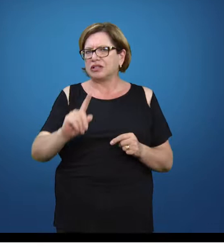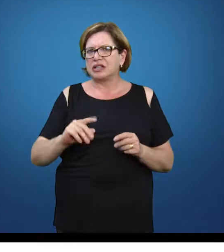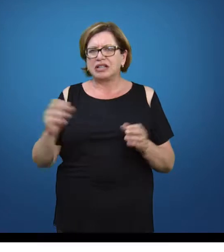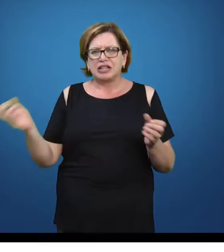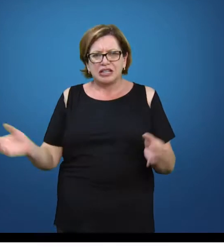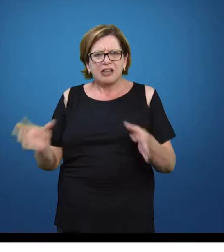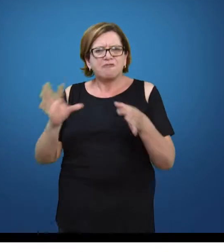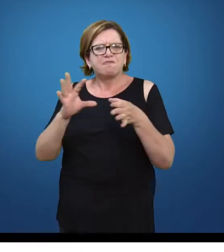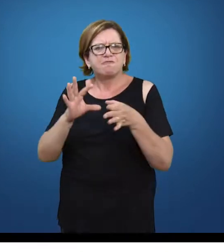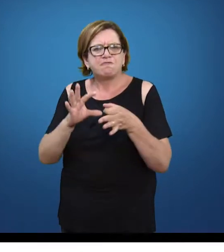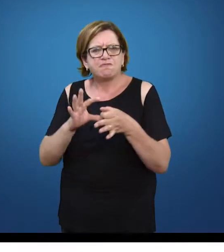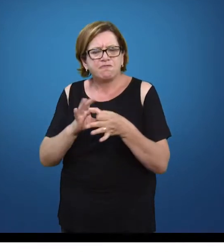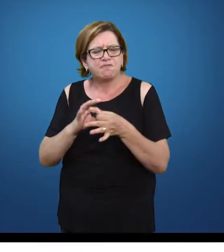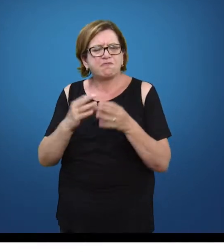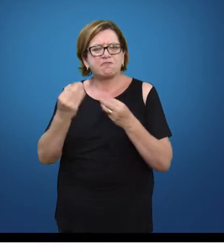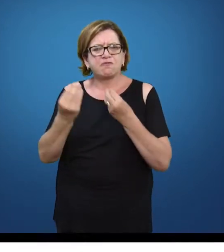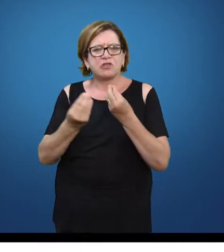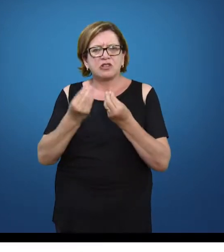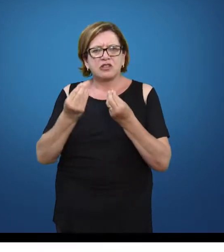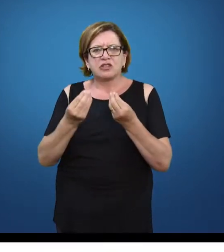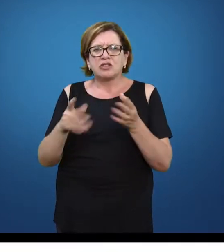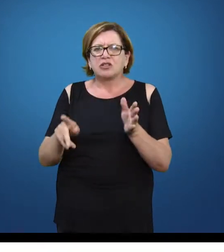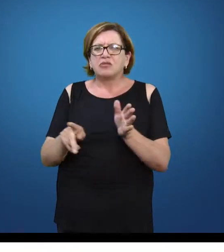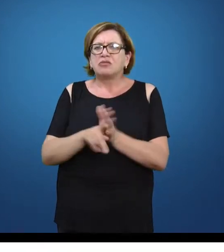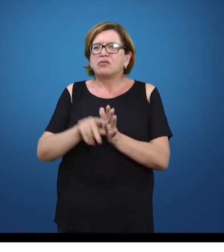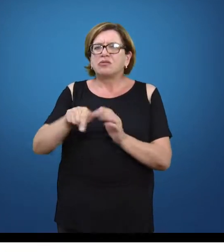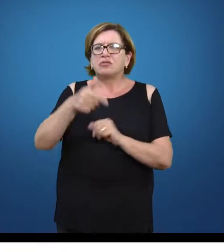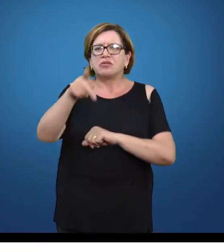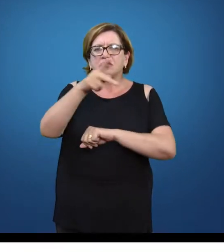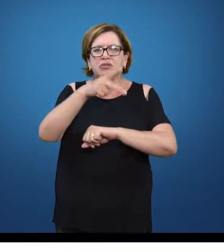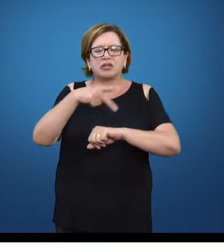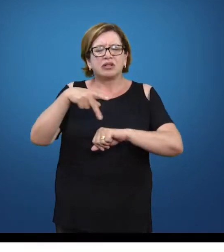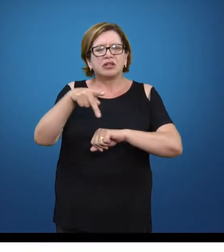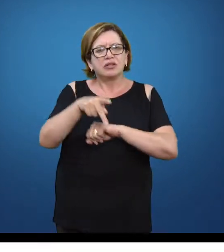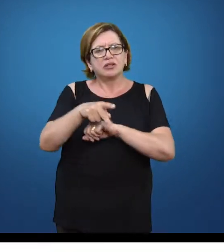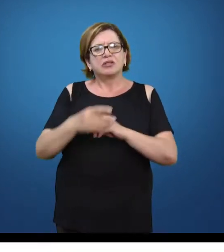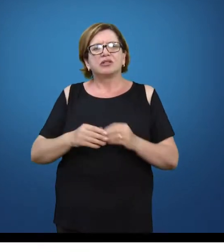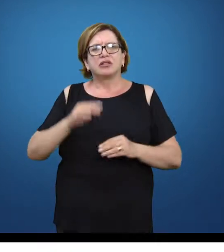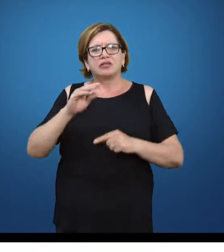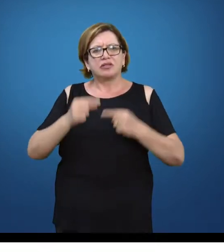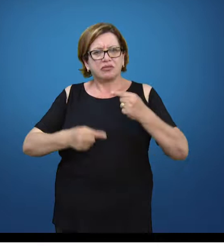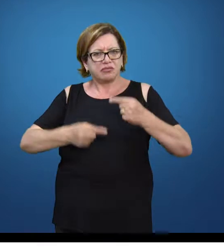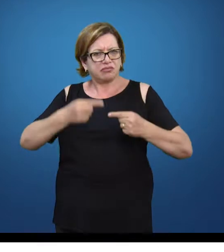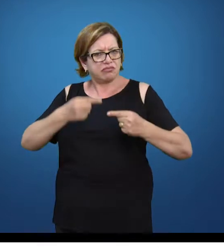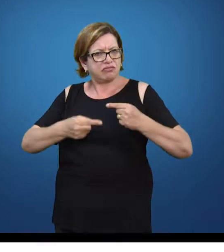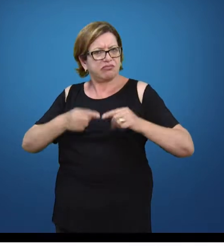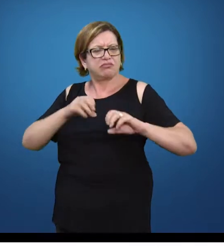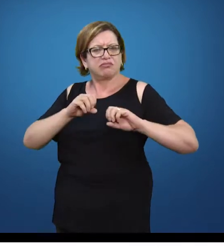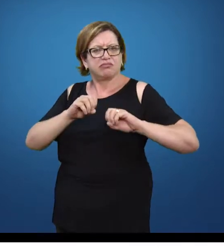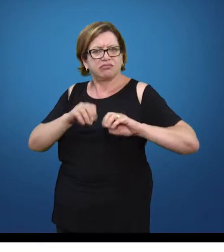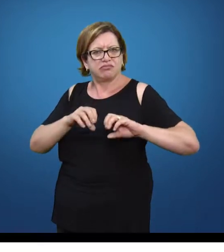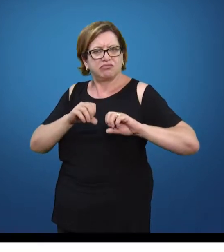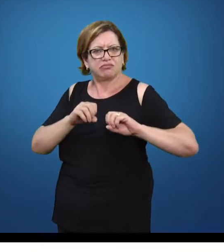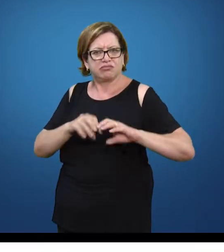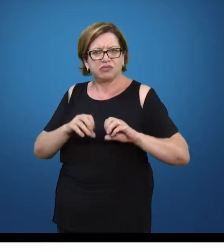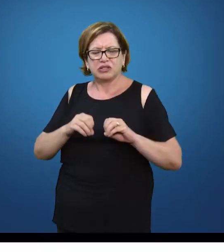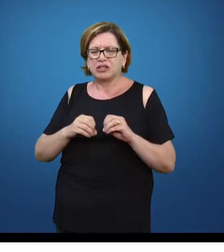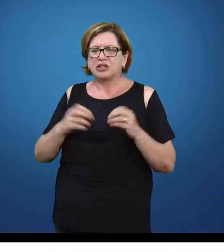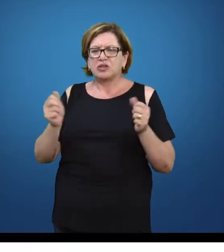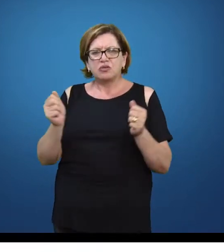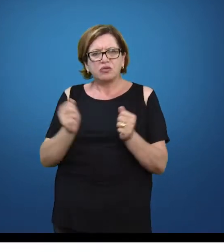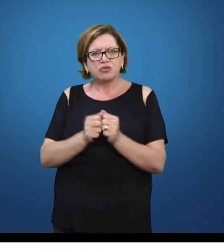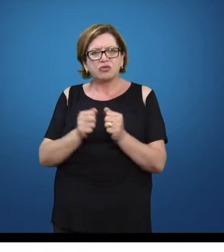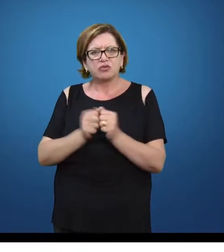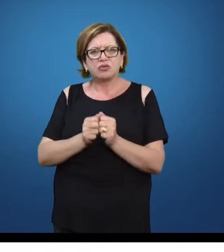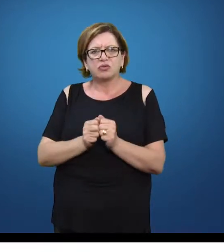também alicerçada a países. Então, vocês vão observar que as políticas educacionais, elas estão envolvidas